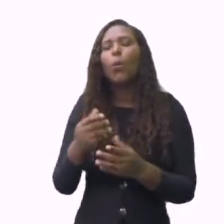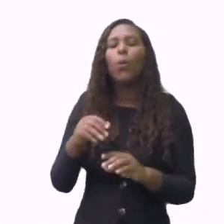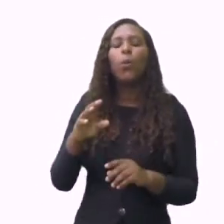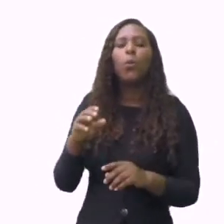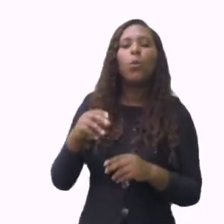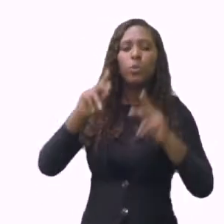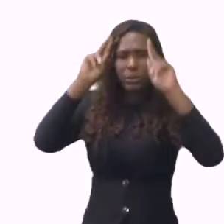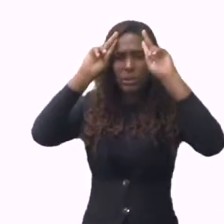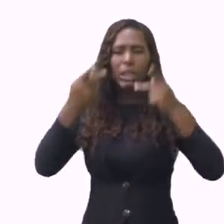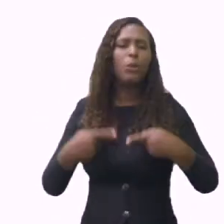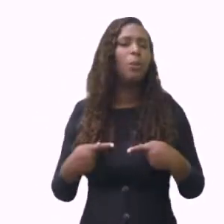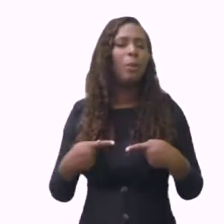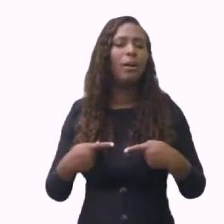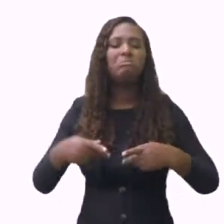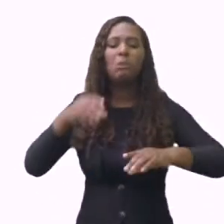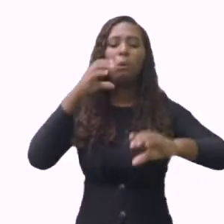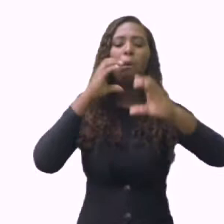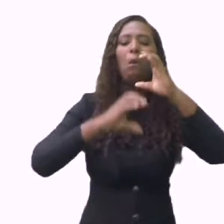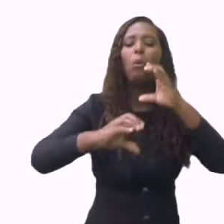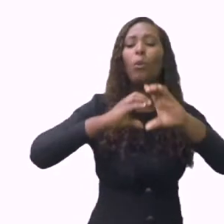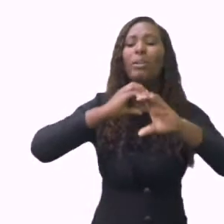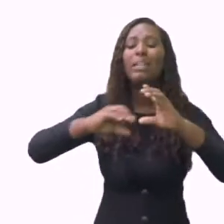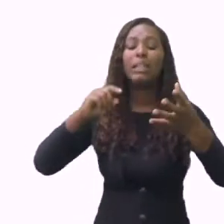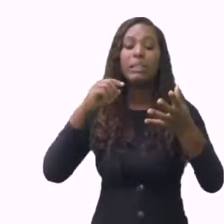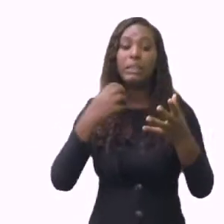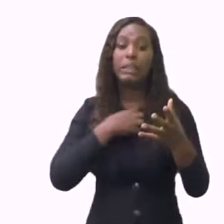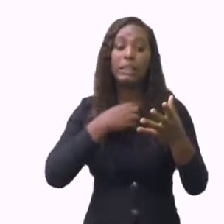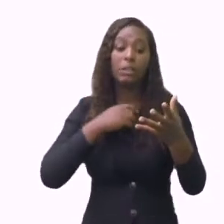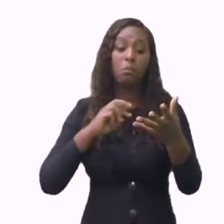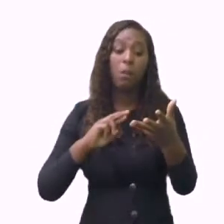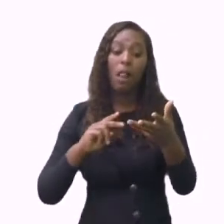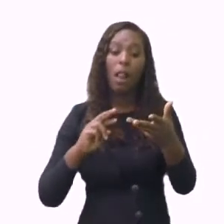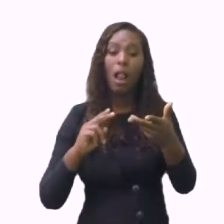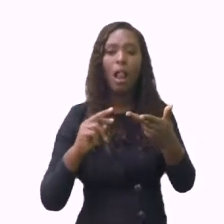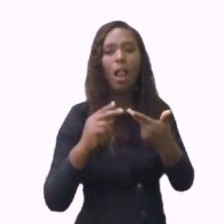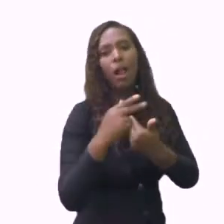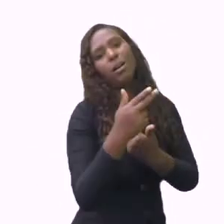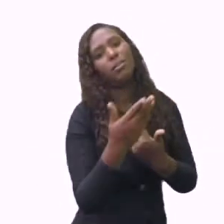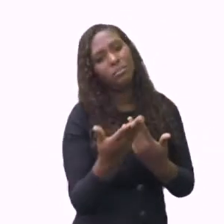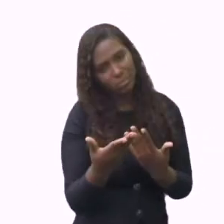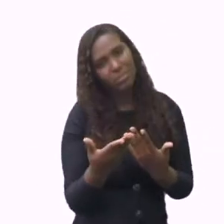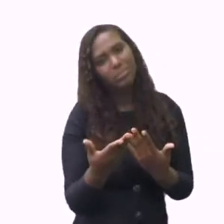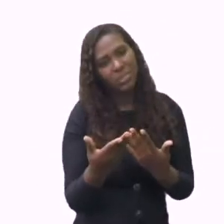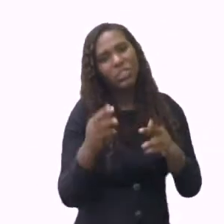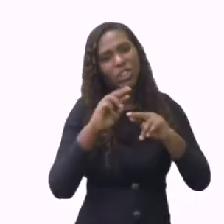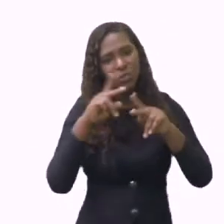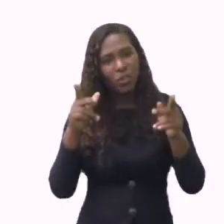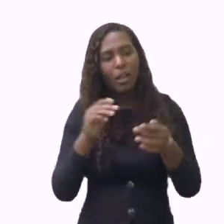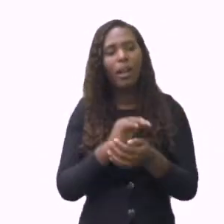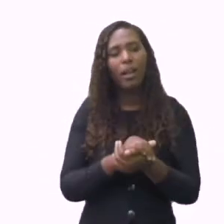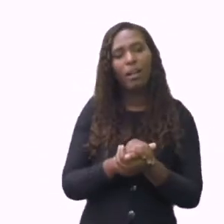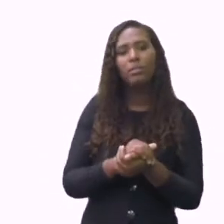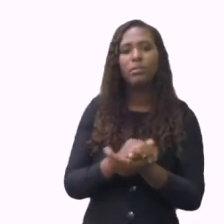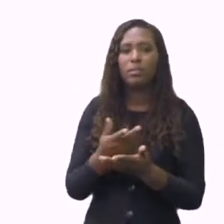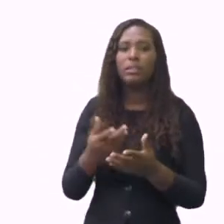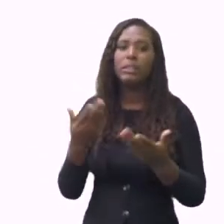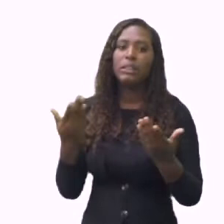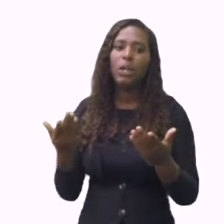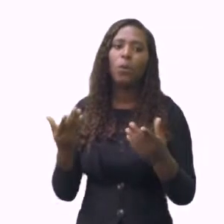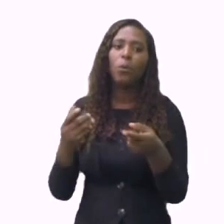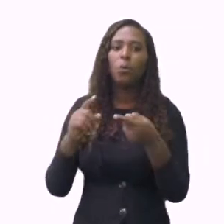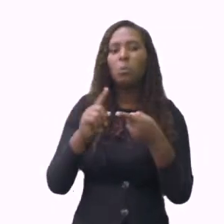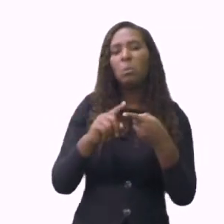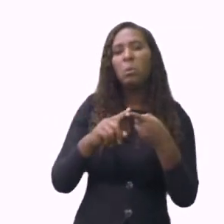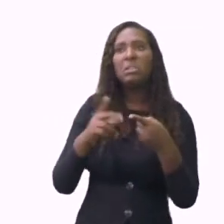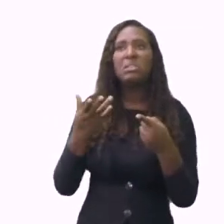mais variadas formas. Então, eu posso me comunicar de várias formas. Eu posso me comunicar através de desenhos, eu posso me comunicar através